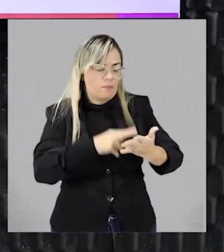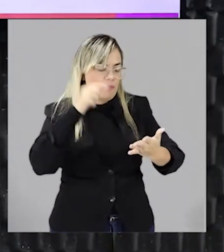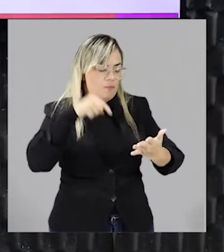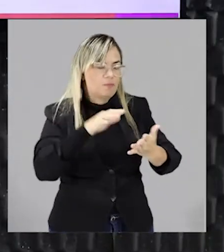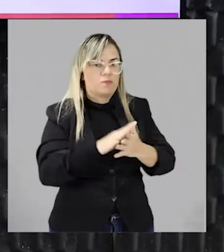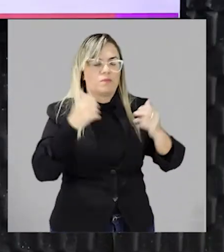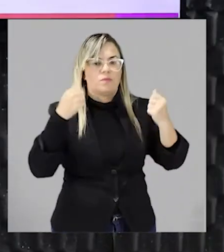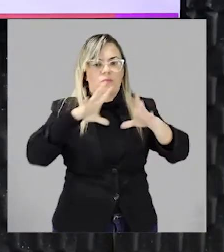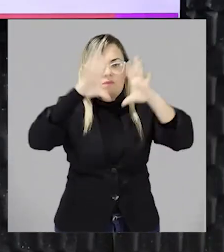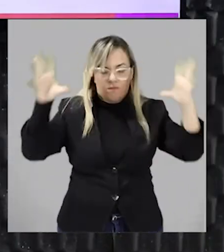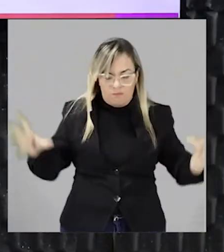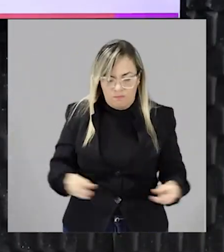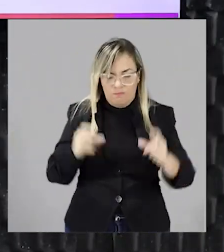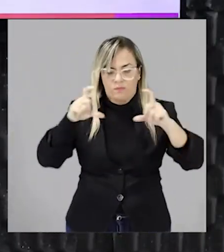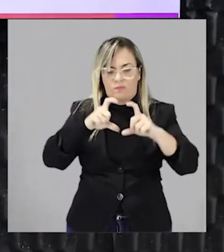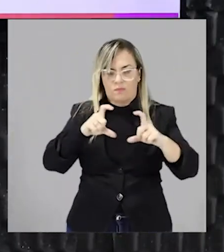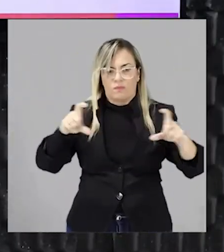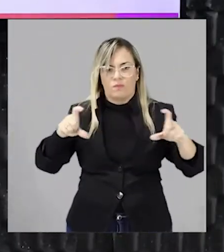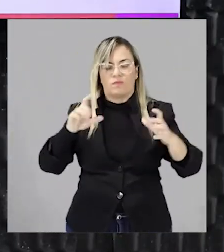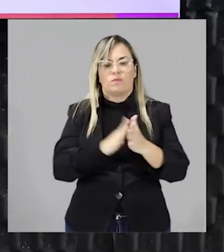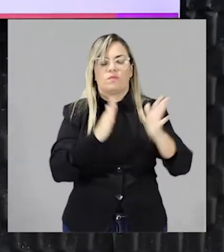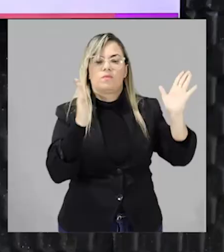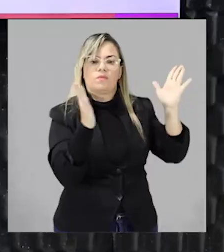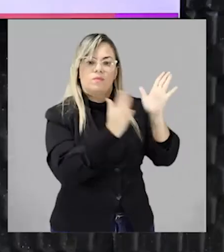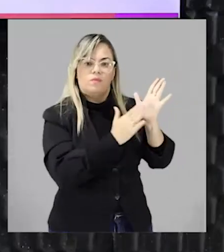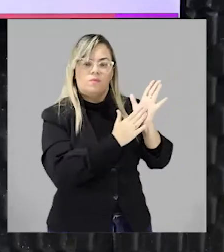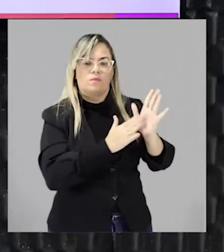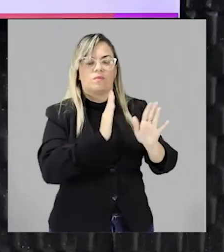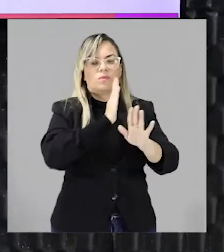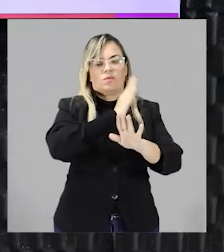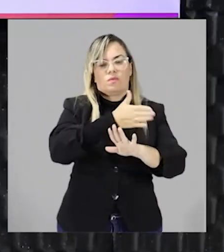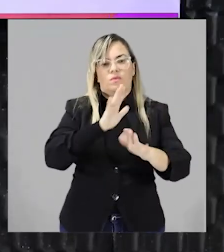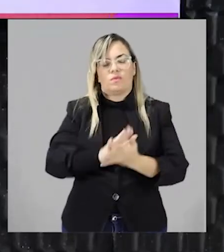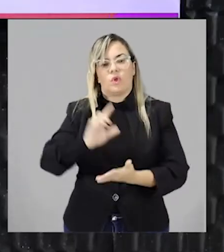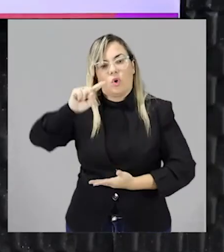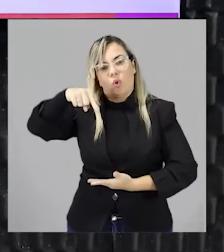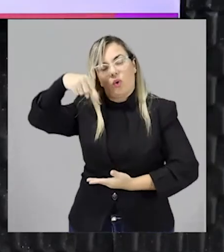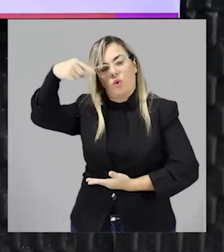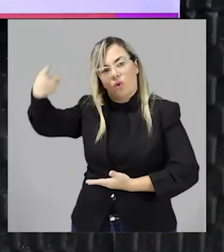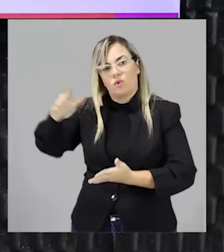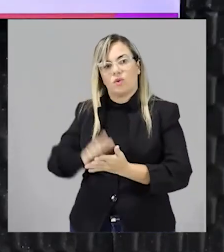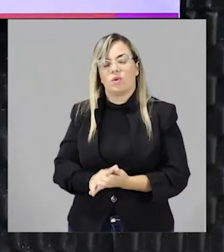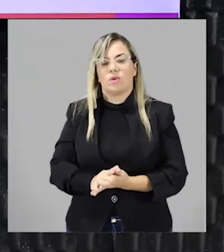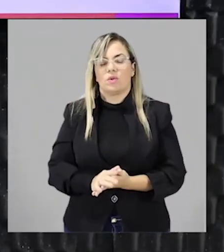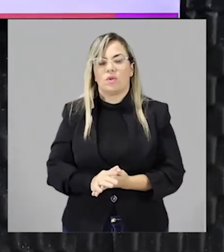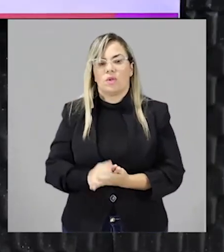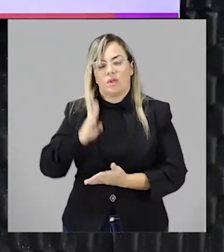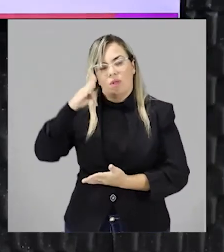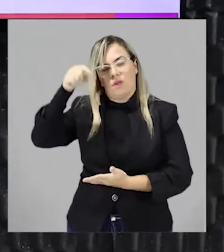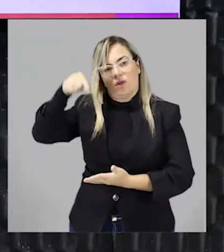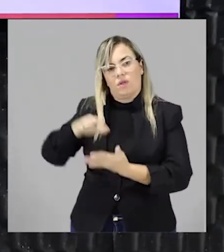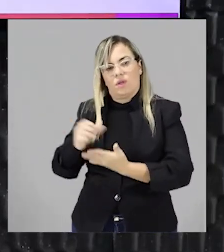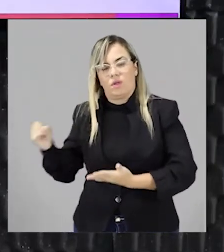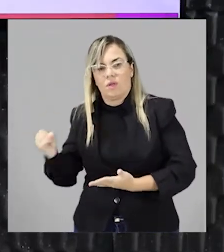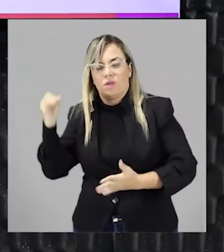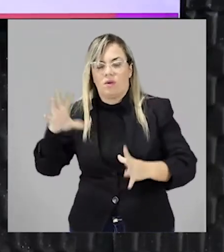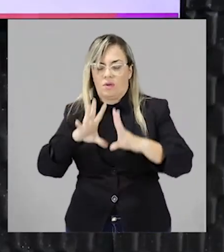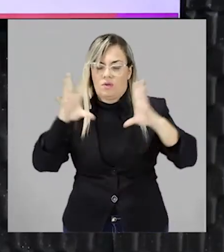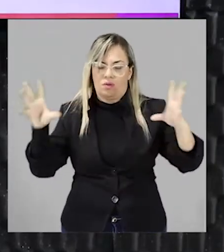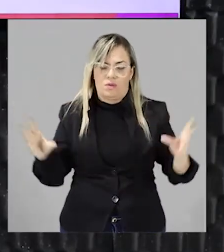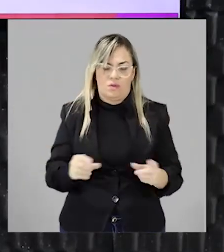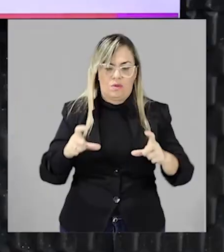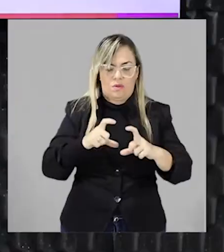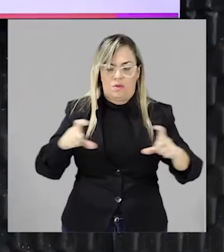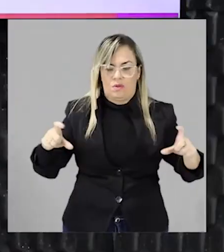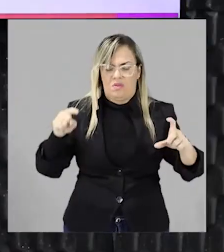na conclusão, através da sua proposta de intervenção. Outro ponto importante na conclusão não é o local para você